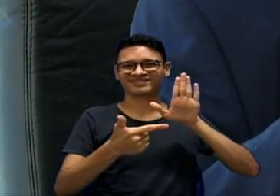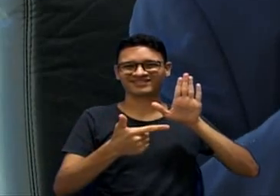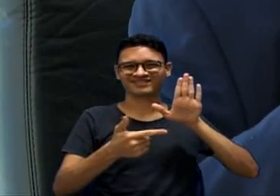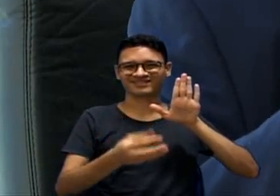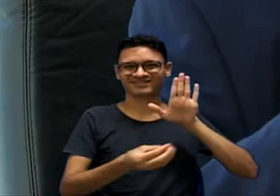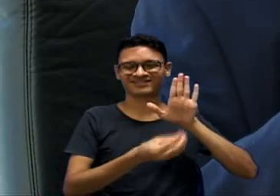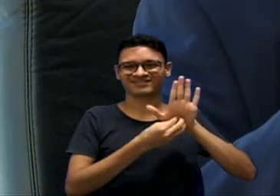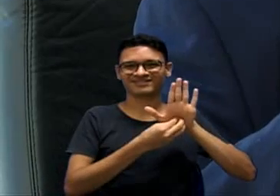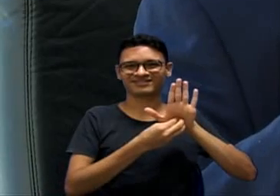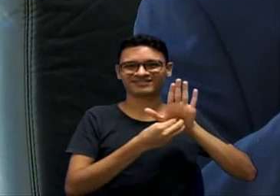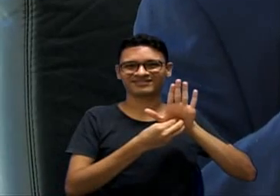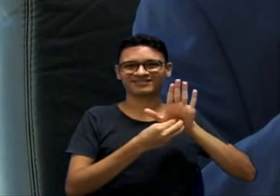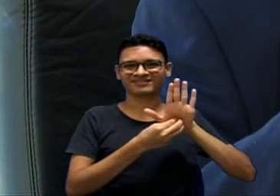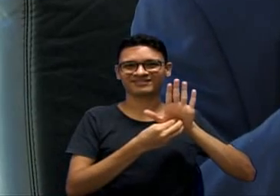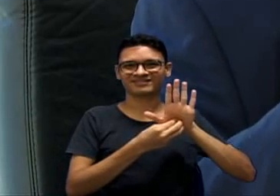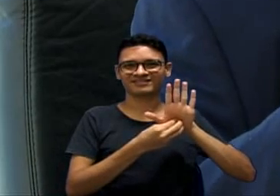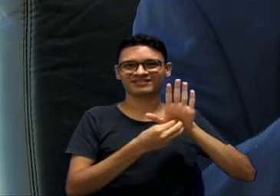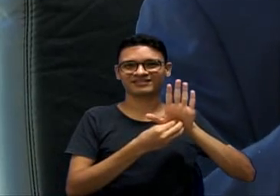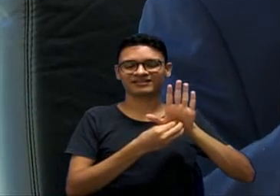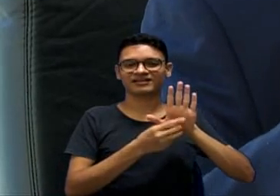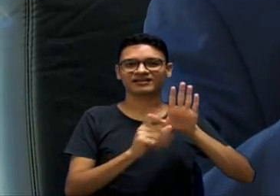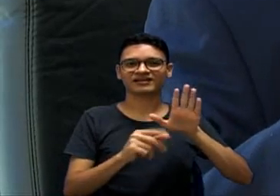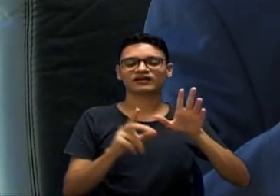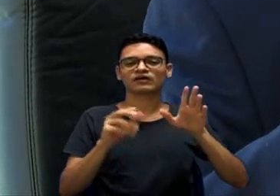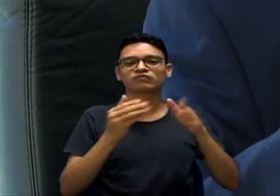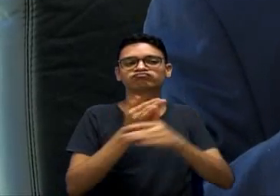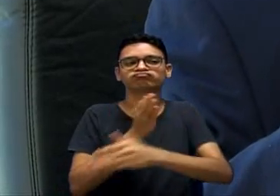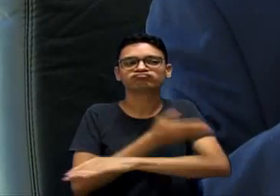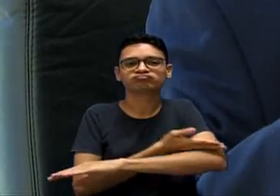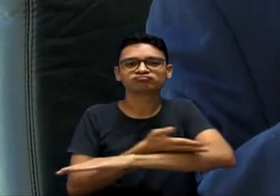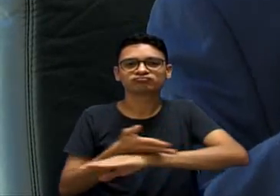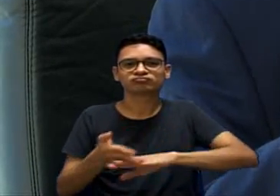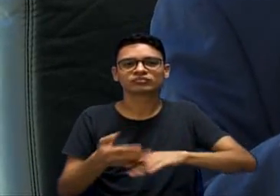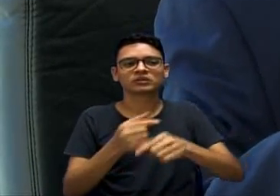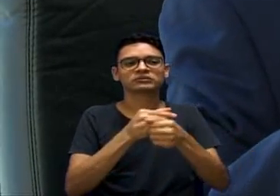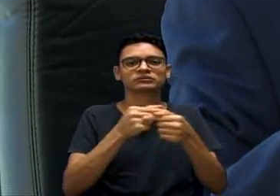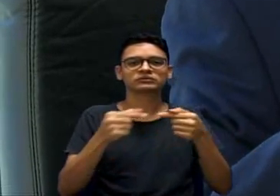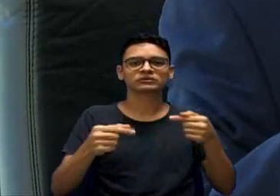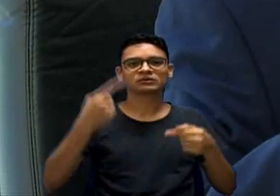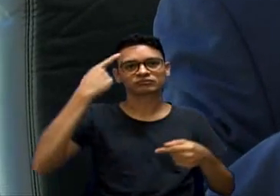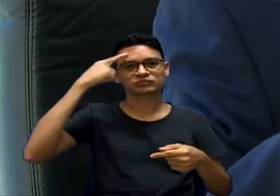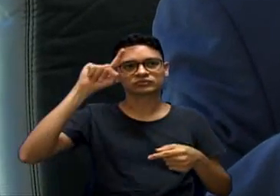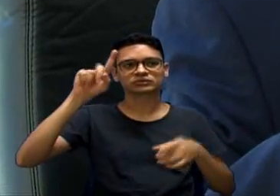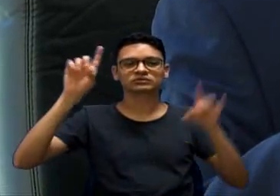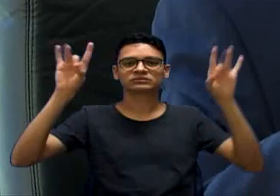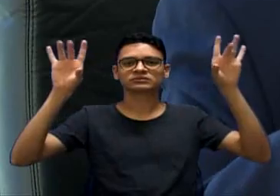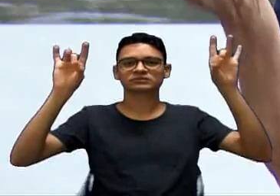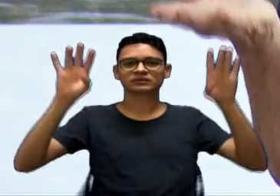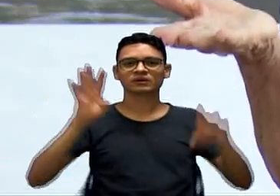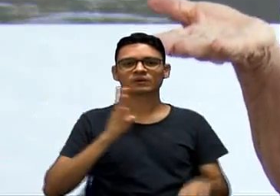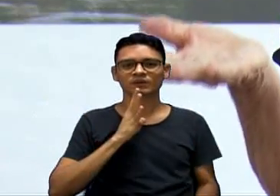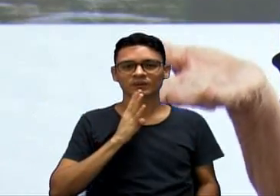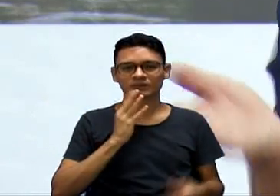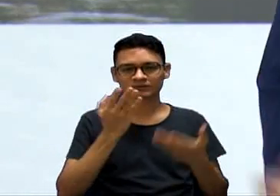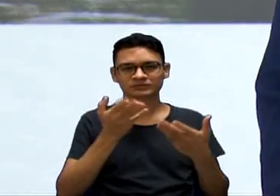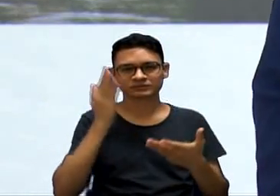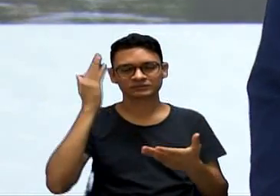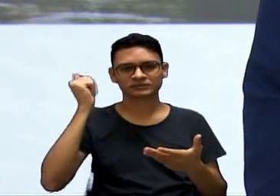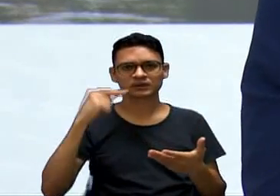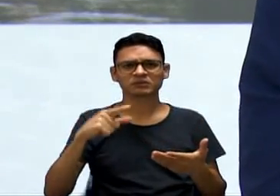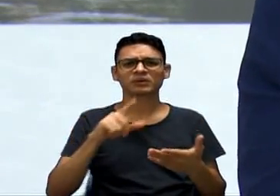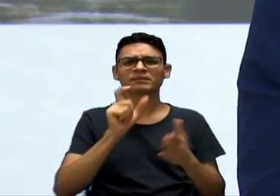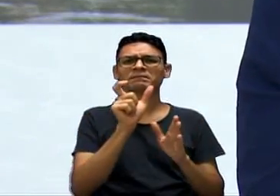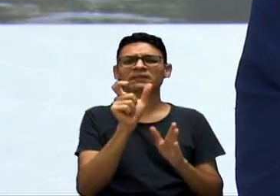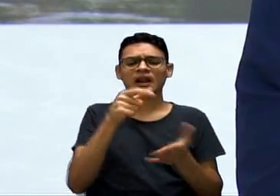Entendeu? É verdade. E outra coisa, vereadora, é muito comum as semanas, os dias especiais sobre uma série de eventos... Para quem é o deverão, então?